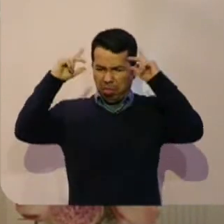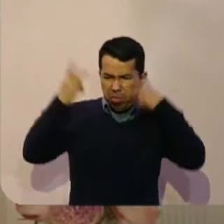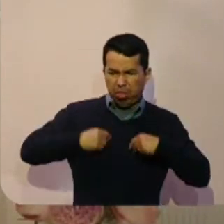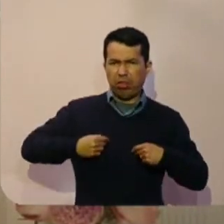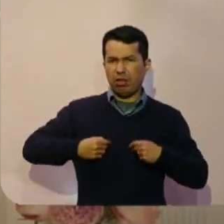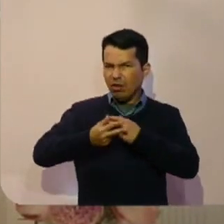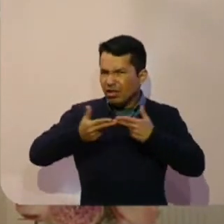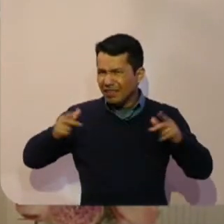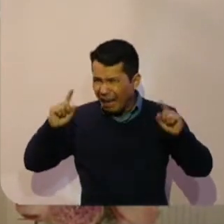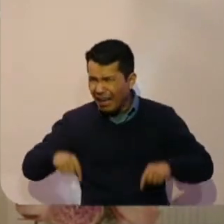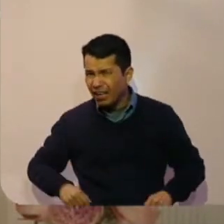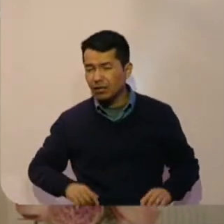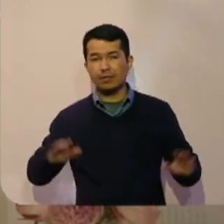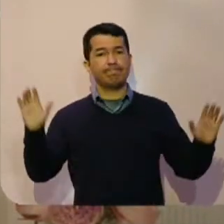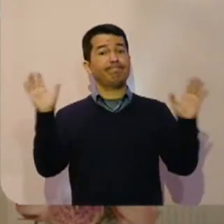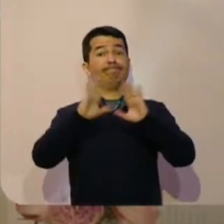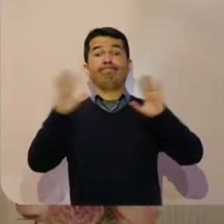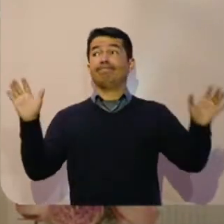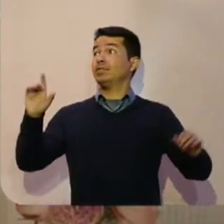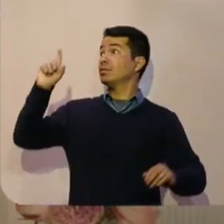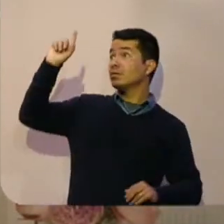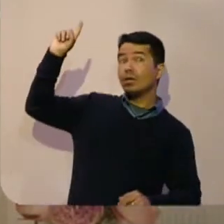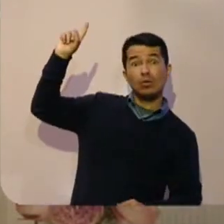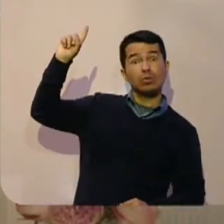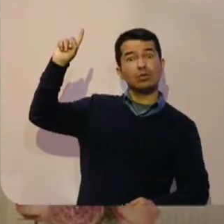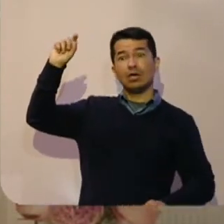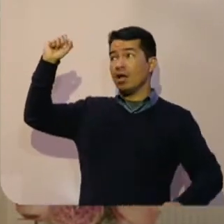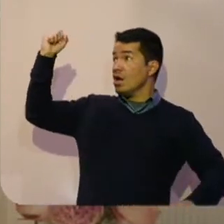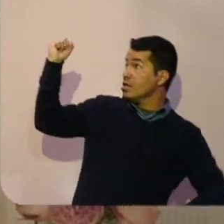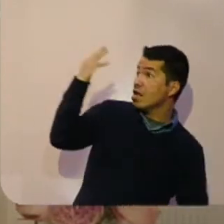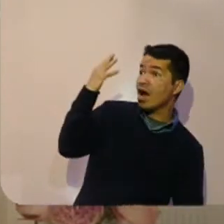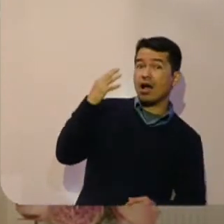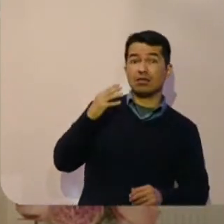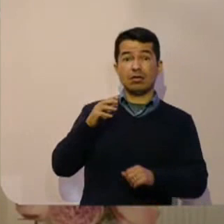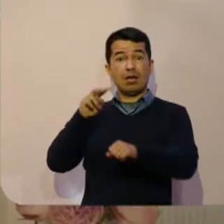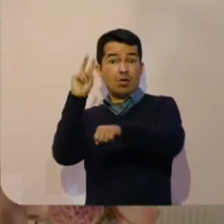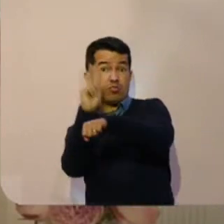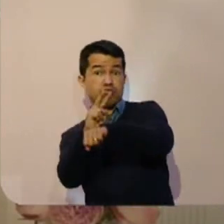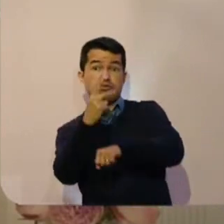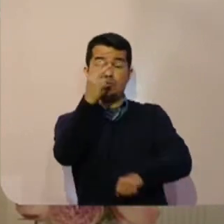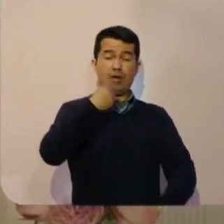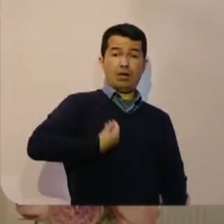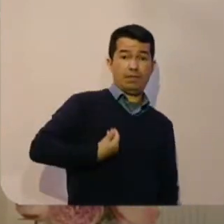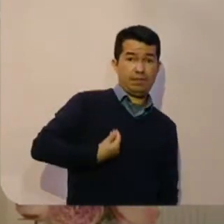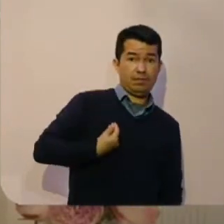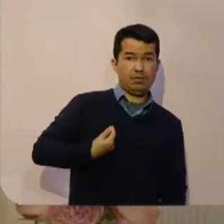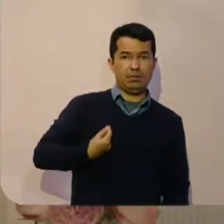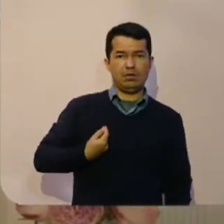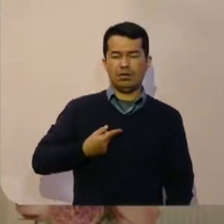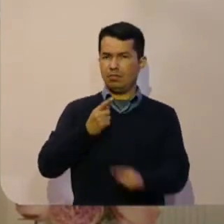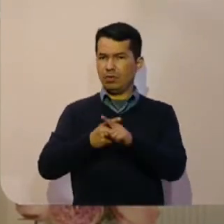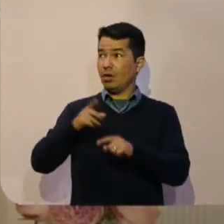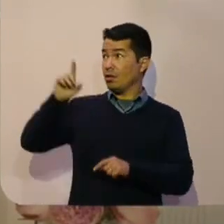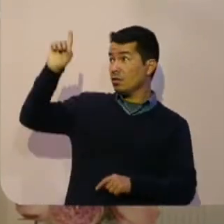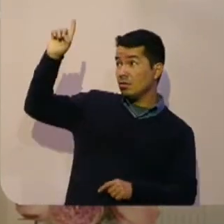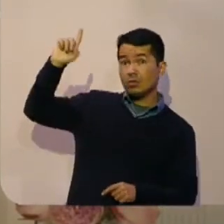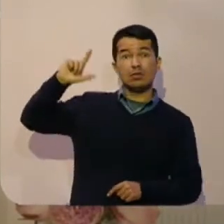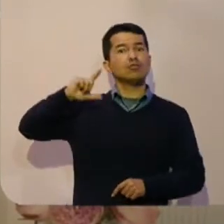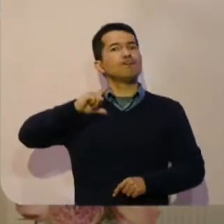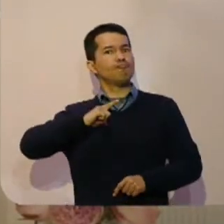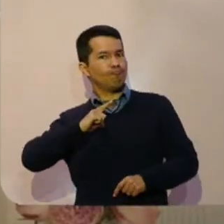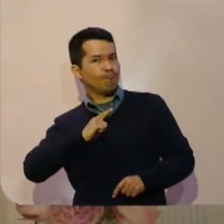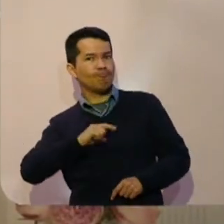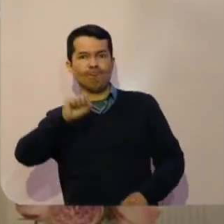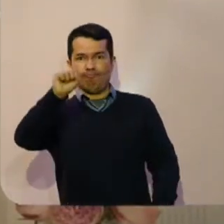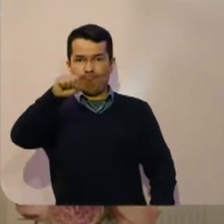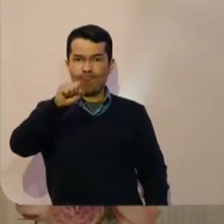de Deus. E não só isso, todas as outras coisas, Ele também está se responsabilizando para que